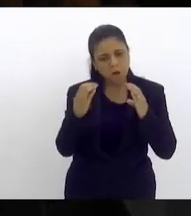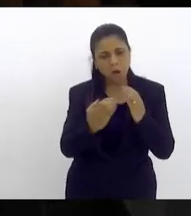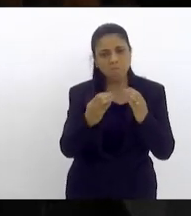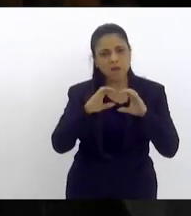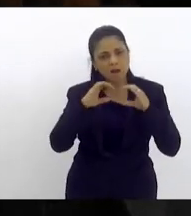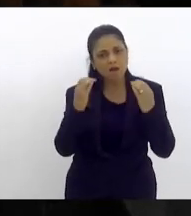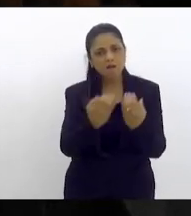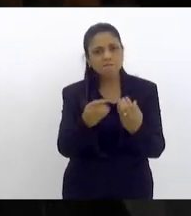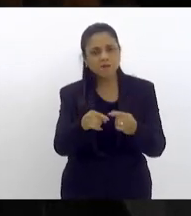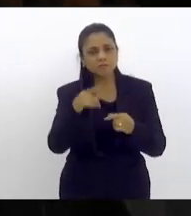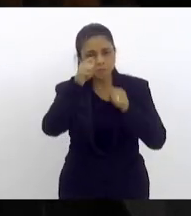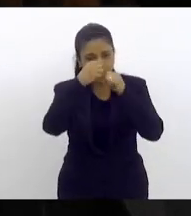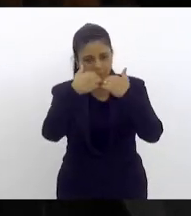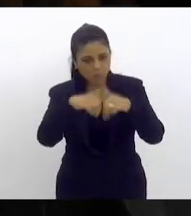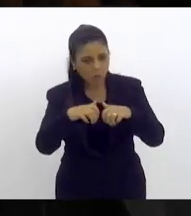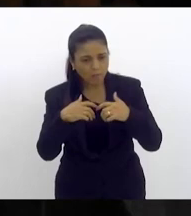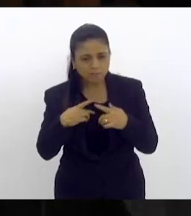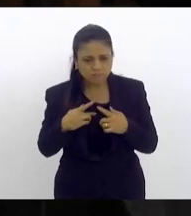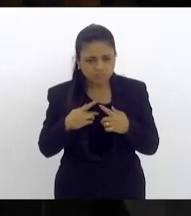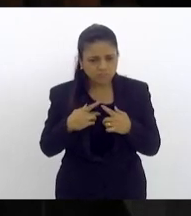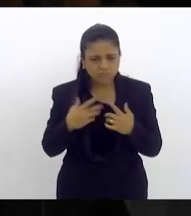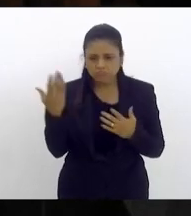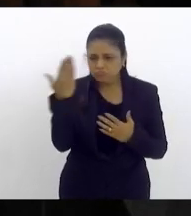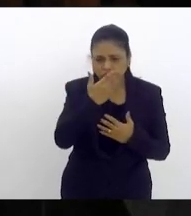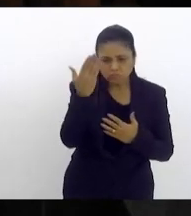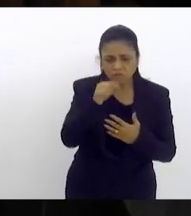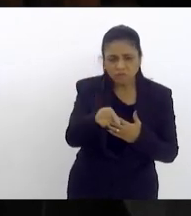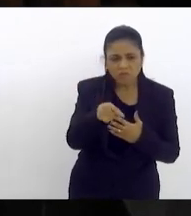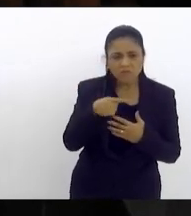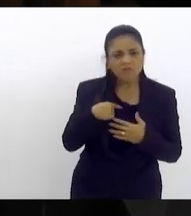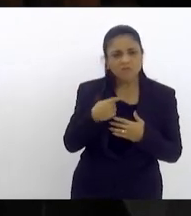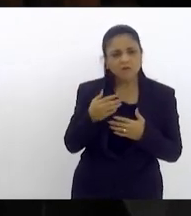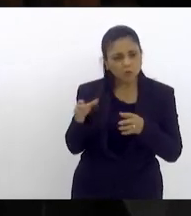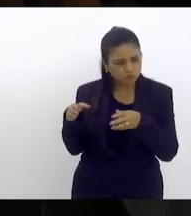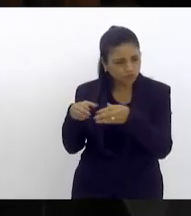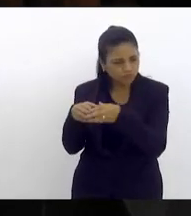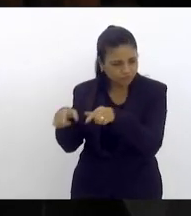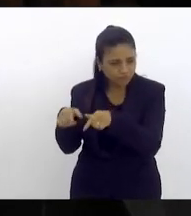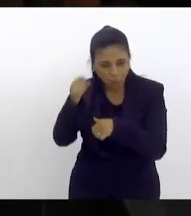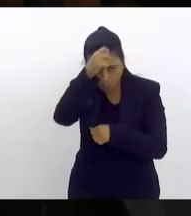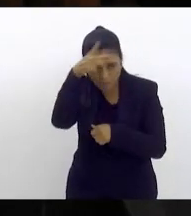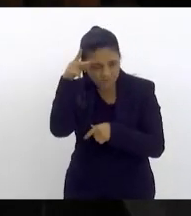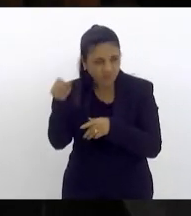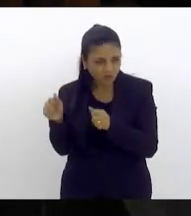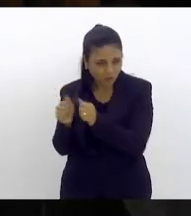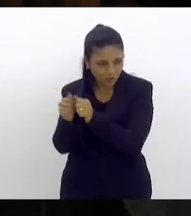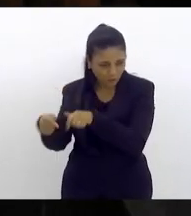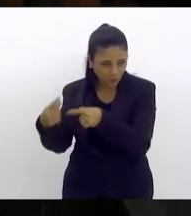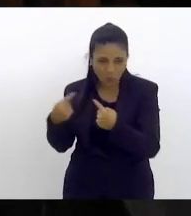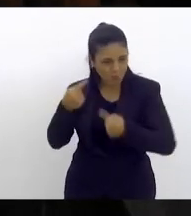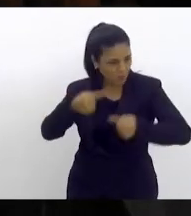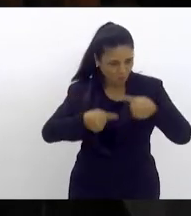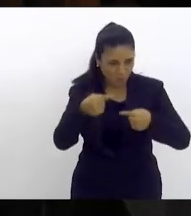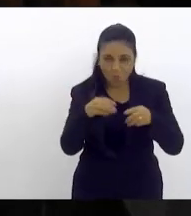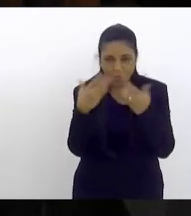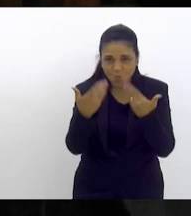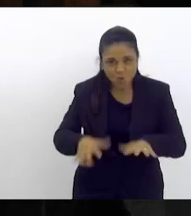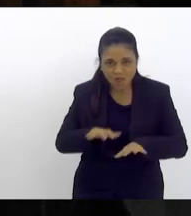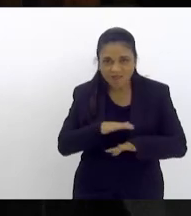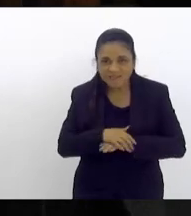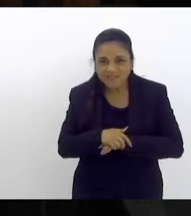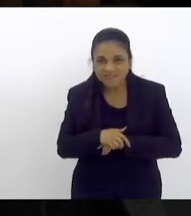porque tava na panelinha era curiosa do prefeito não podia debater o tema